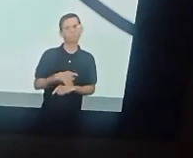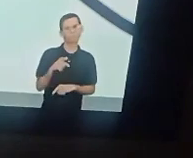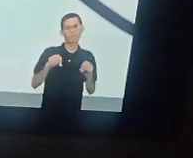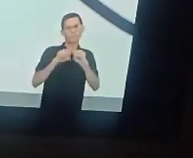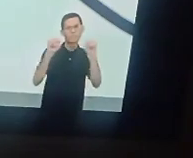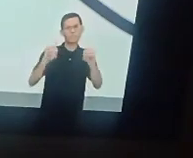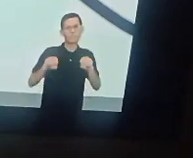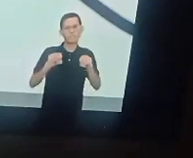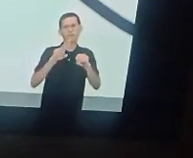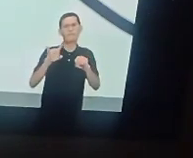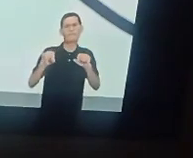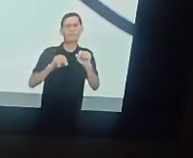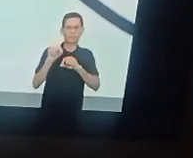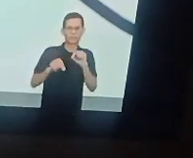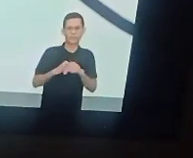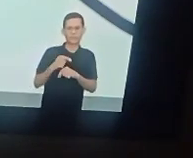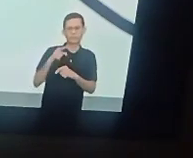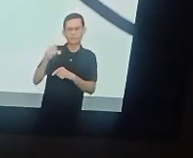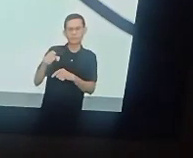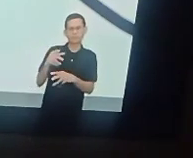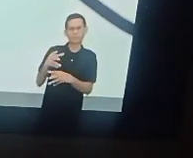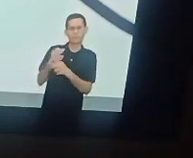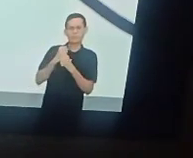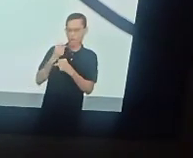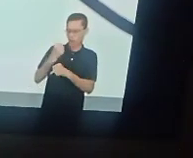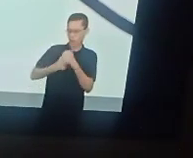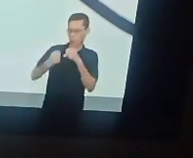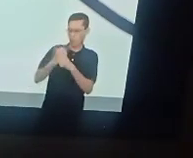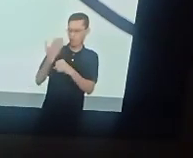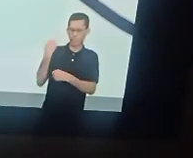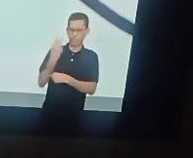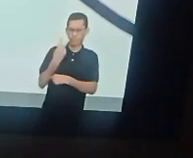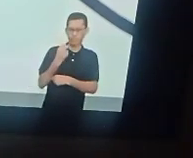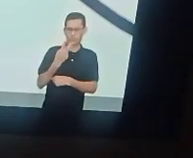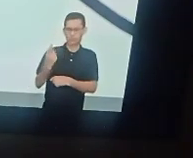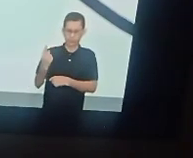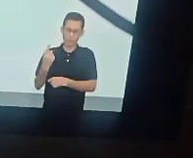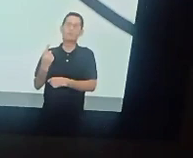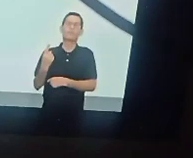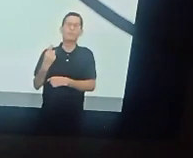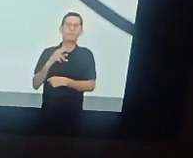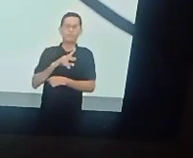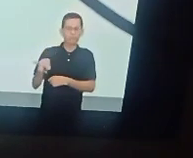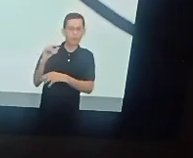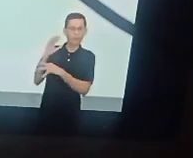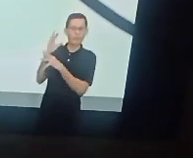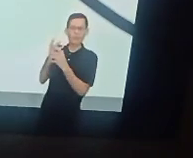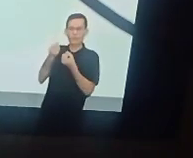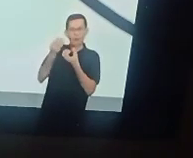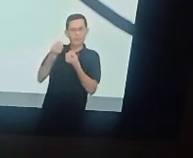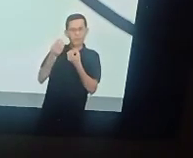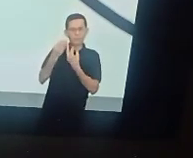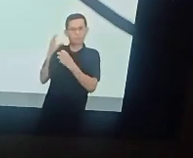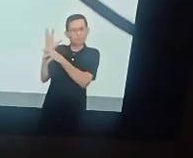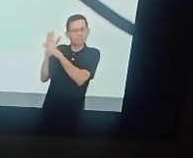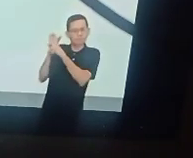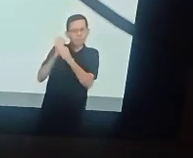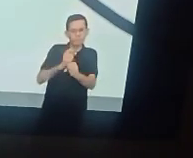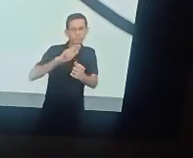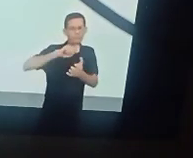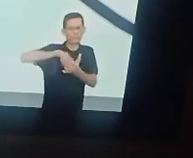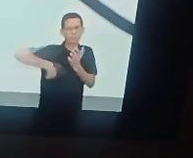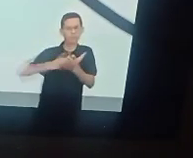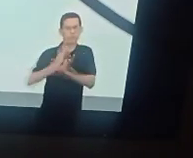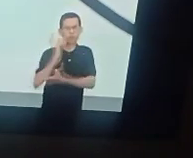vai puxar as suas opções do ano anterior e confirmar a inscrição